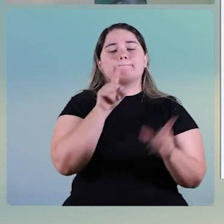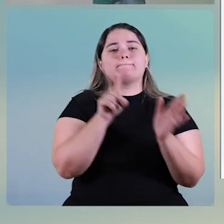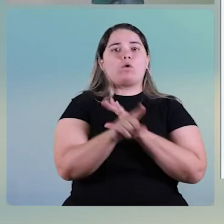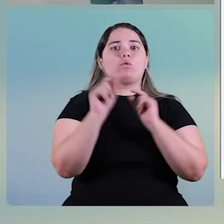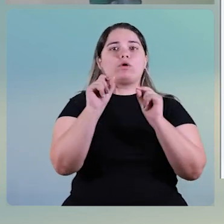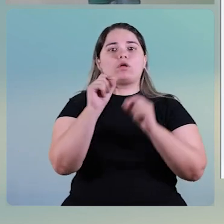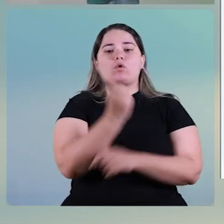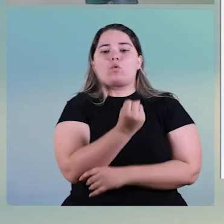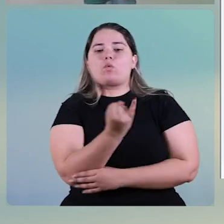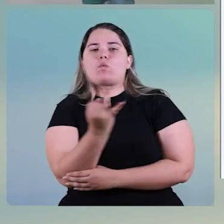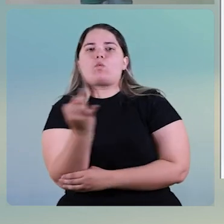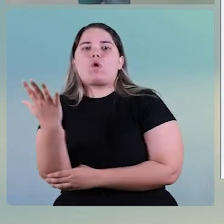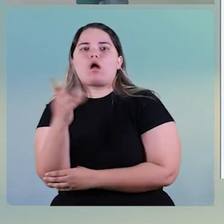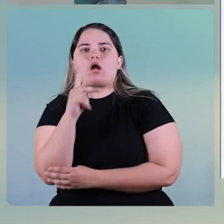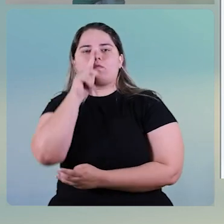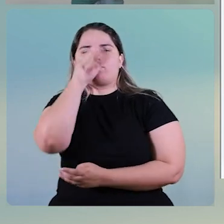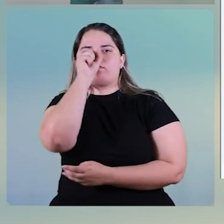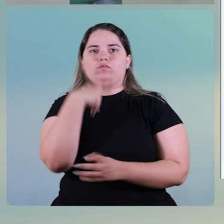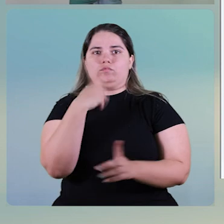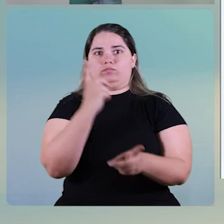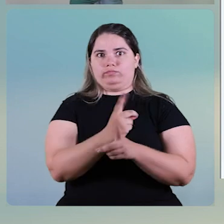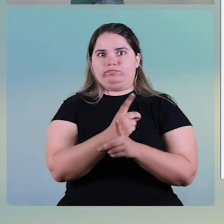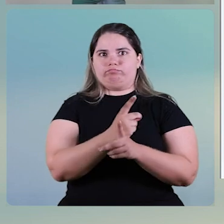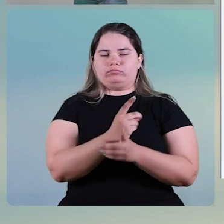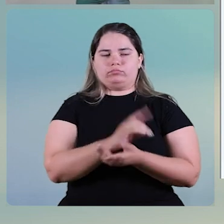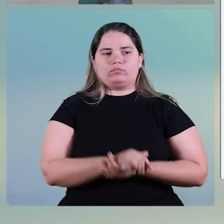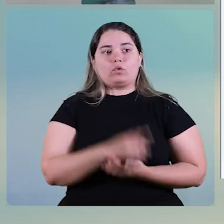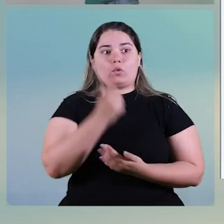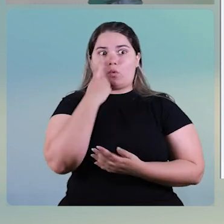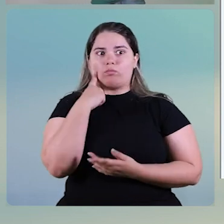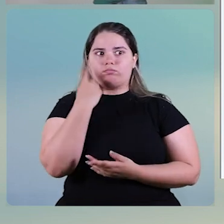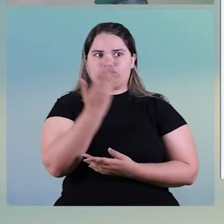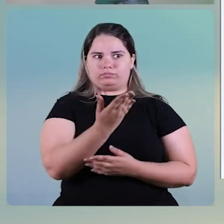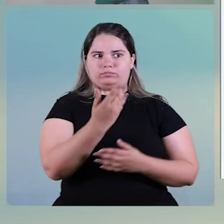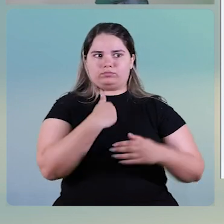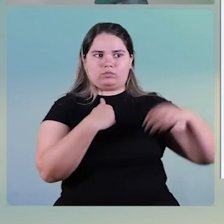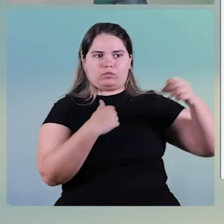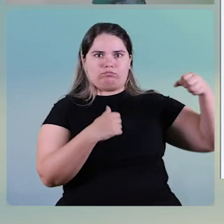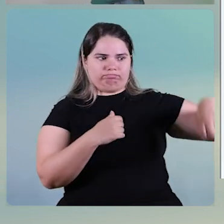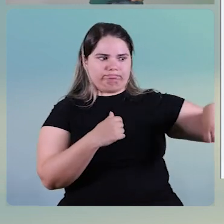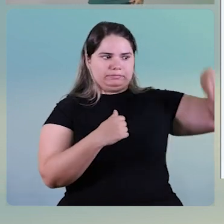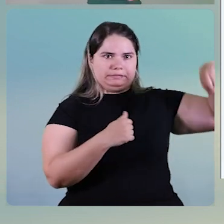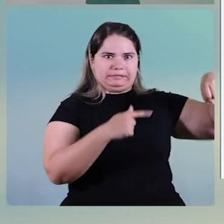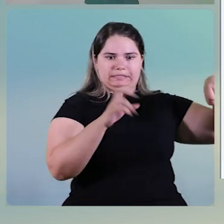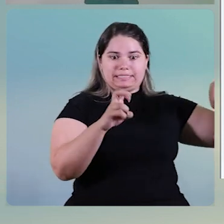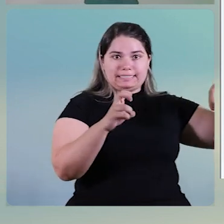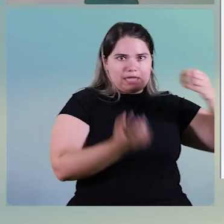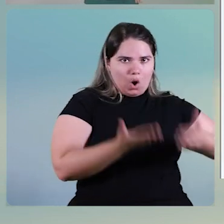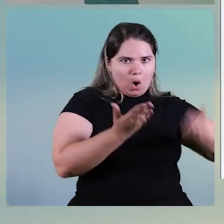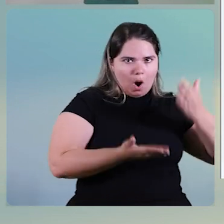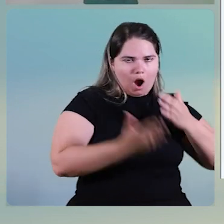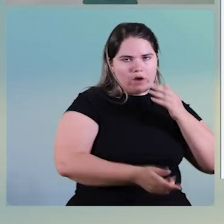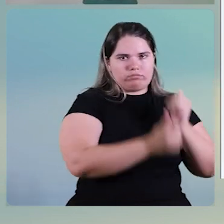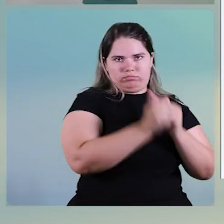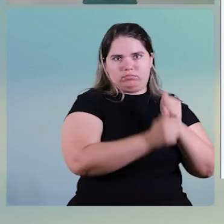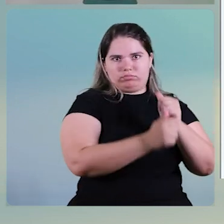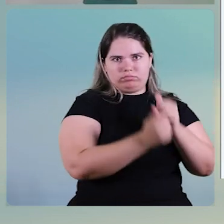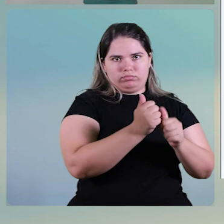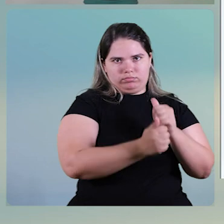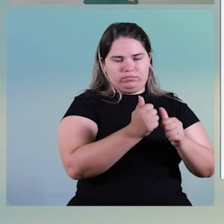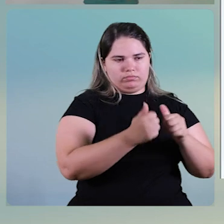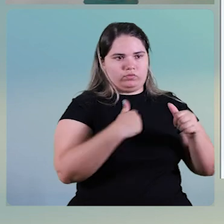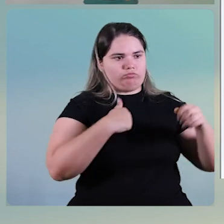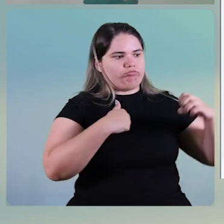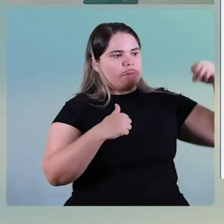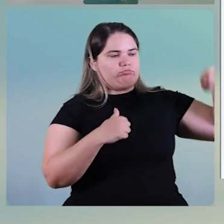figura. Observe que a barra se encontra em equilíbrio. Numa extremidade tem a carga, que